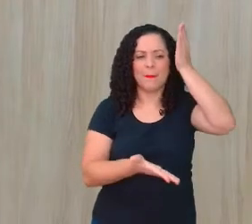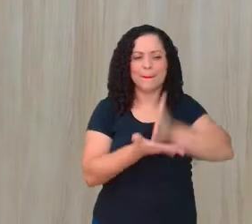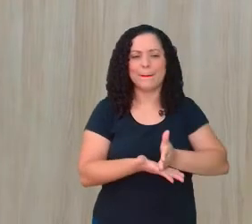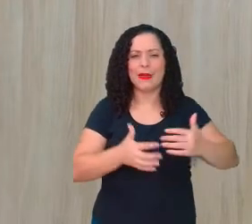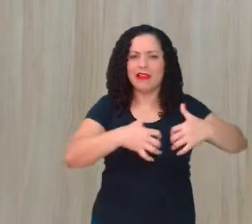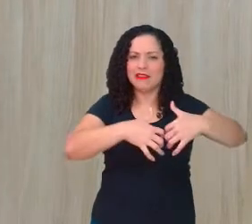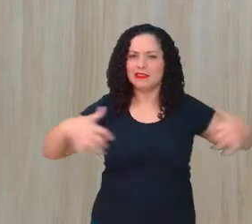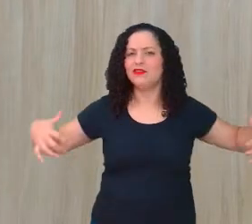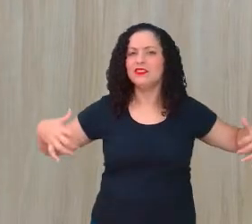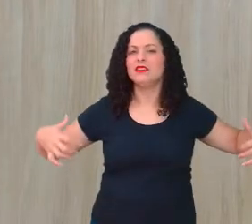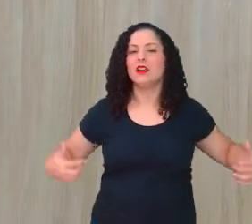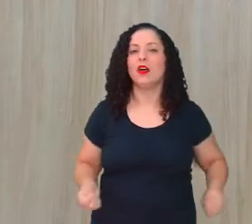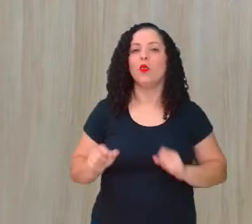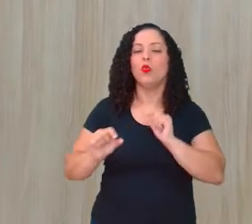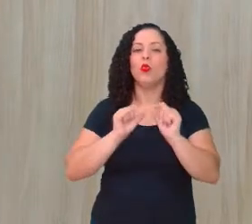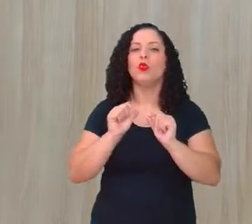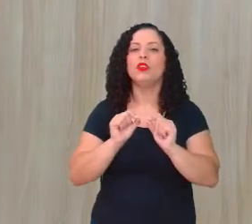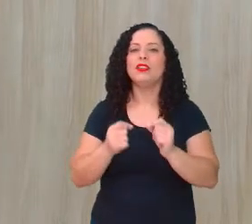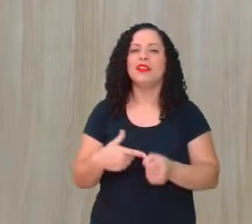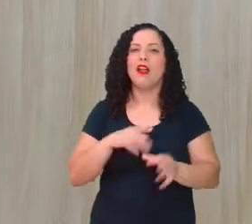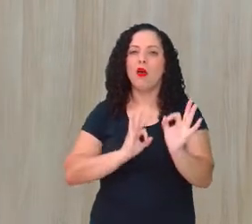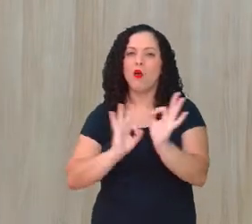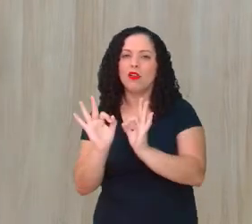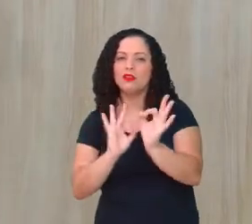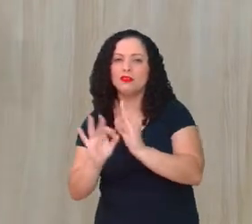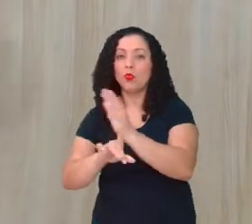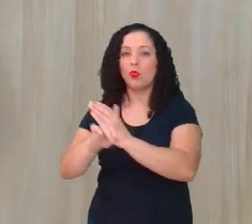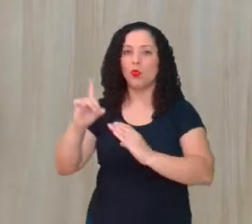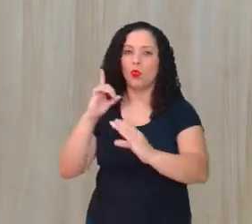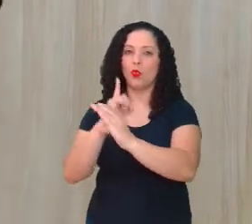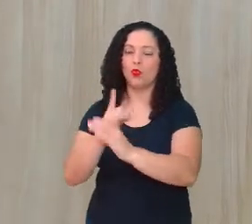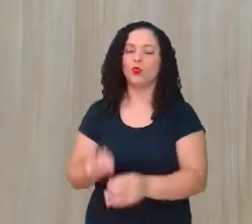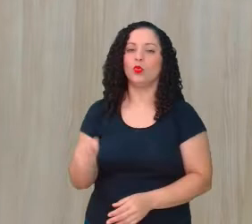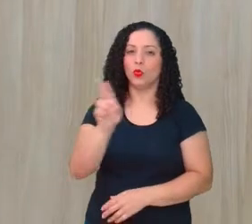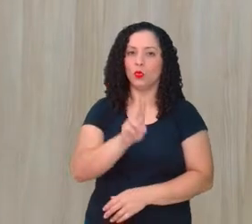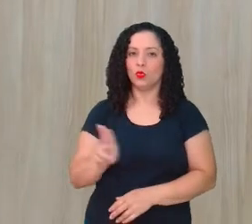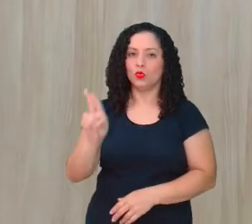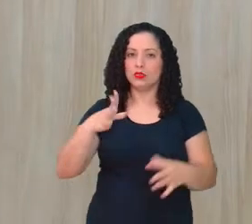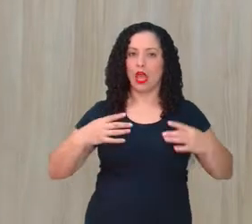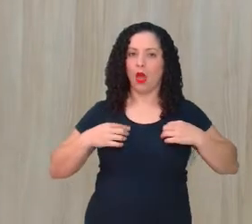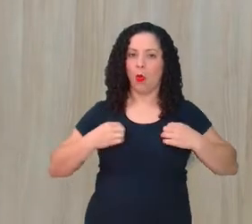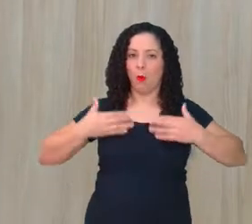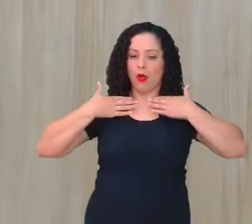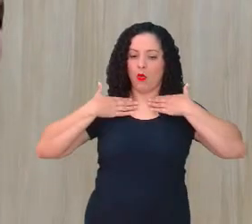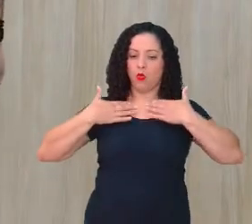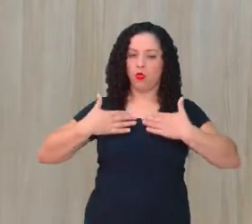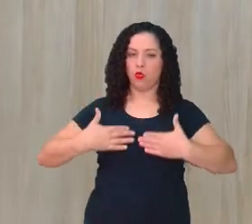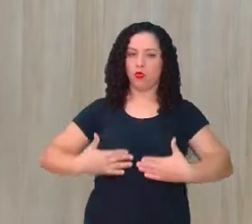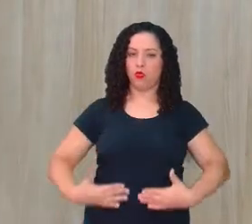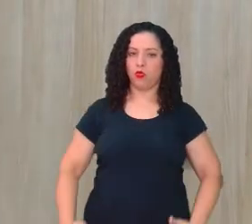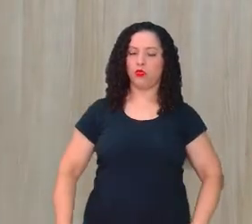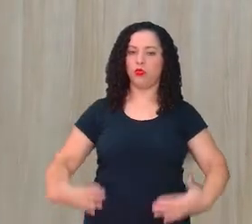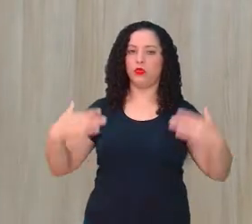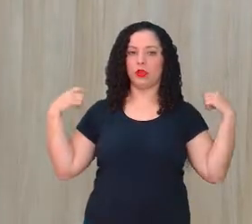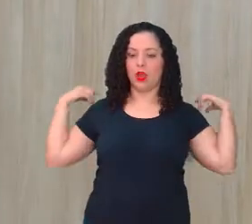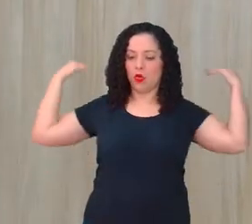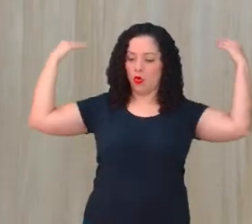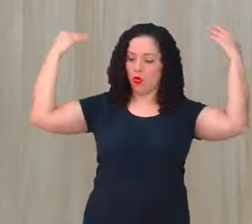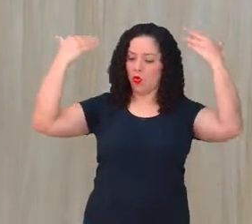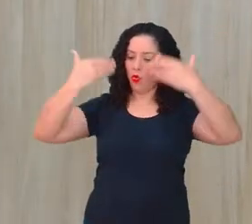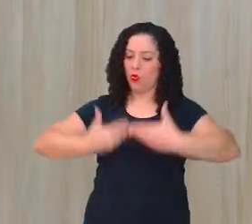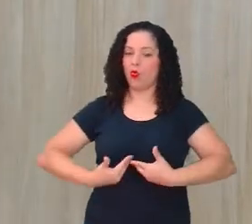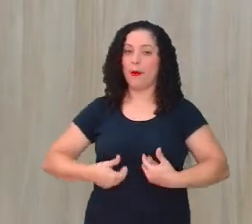o rito, né, o sacerdote anglicano ele usa, por exemplo, as vestes, né, litúrgicas, né, com